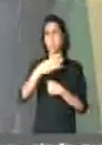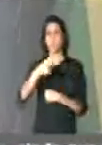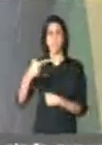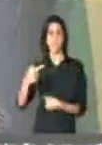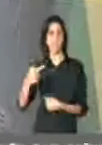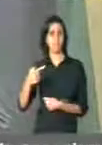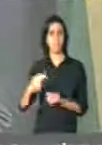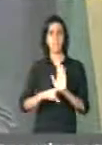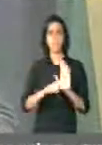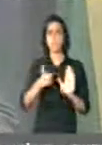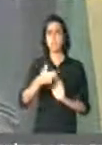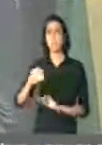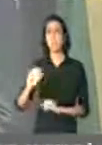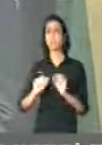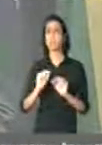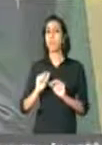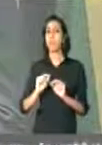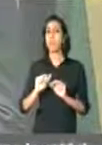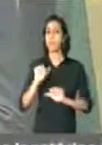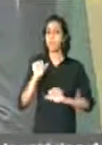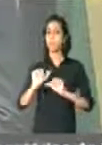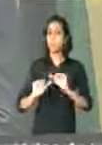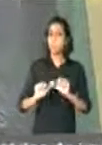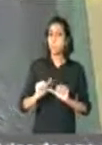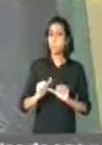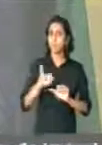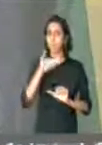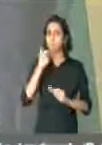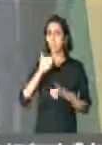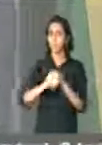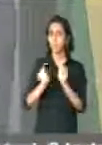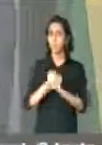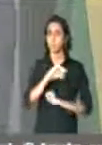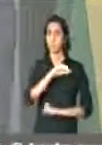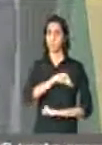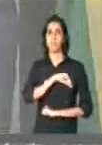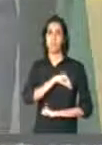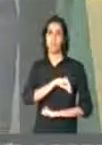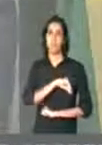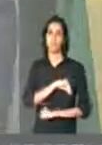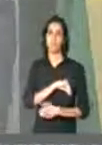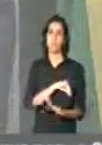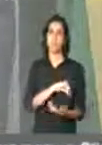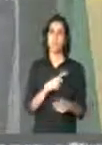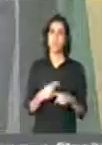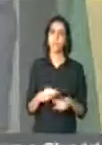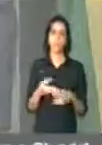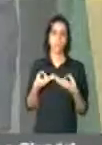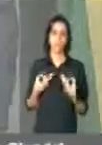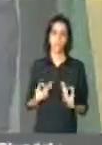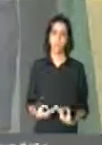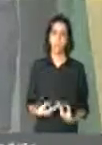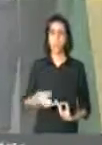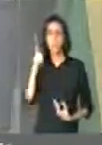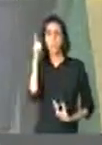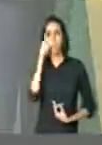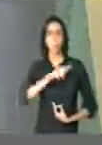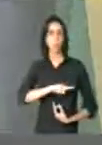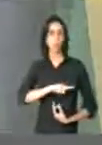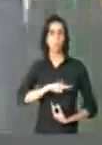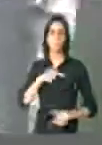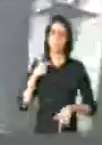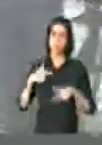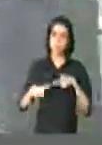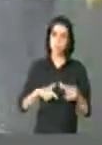revisão anual de salários para que esses profissionais possam ter a dignidade, possam ter condições